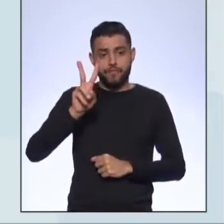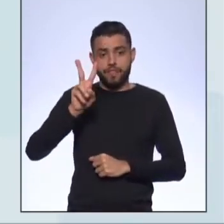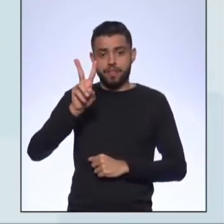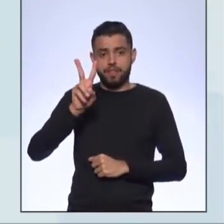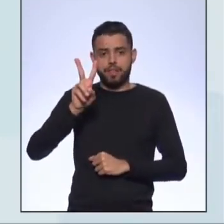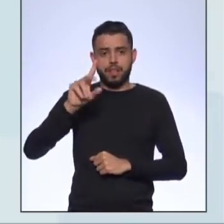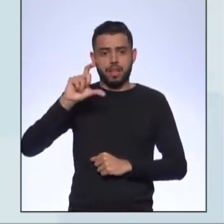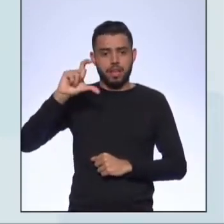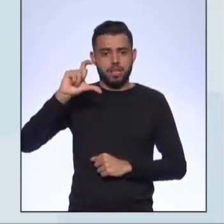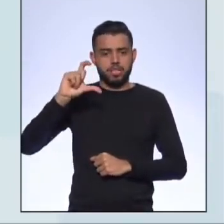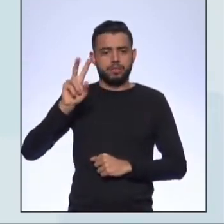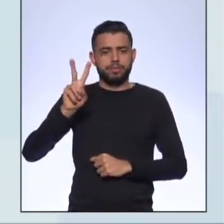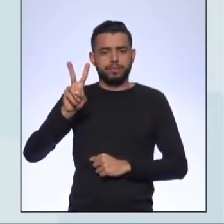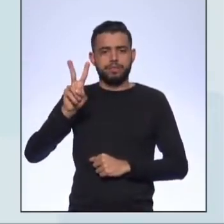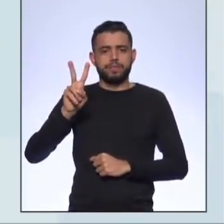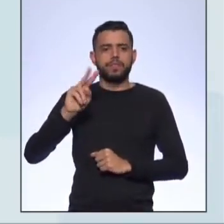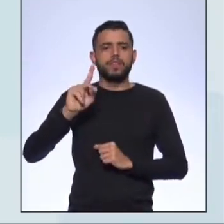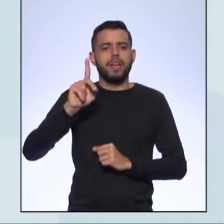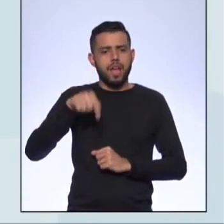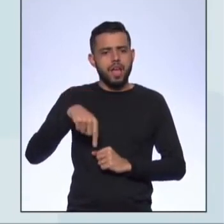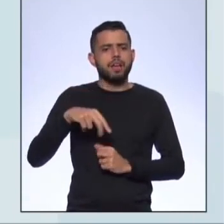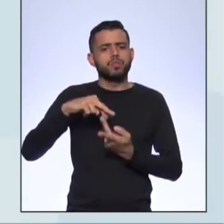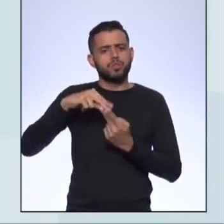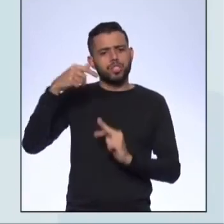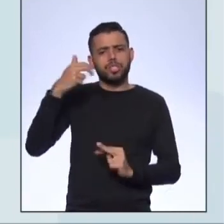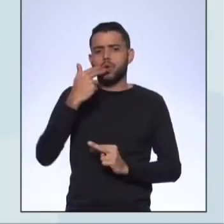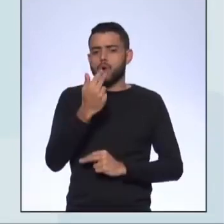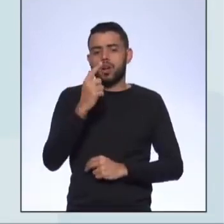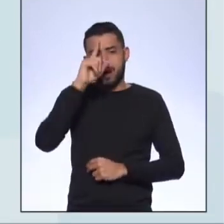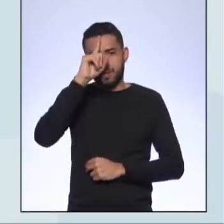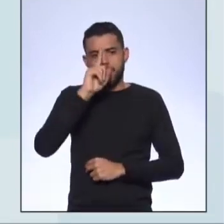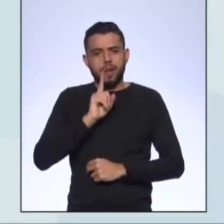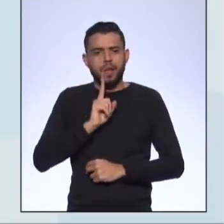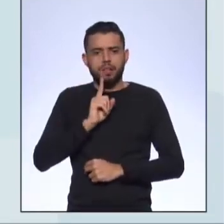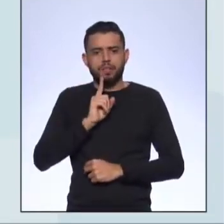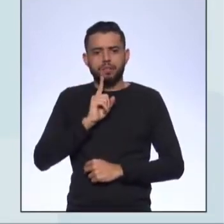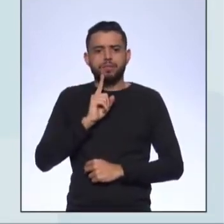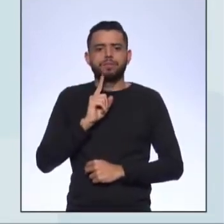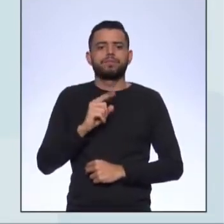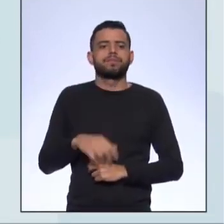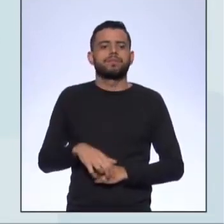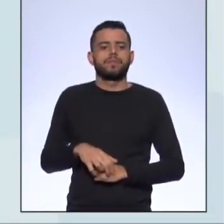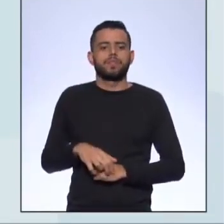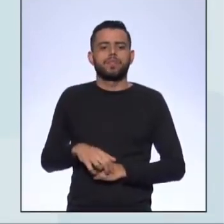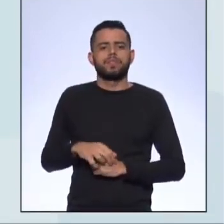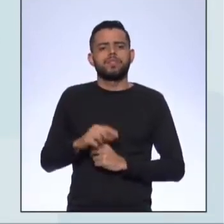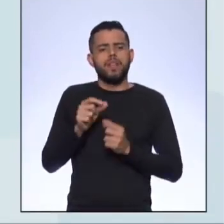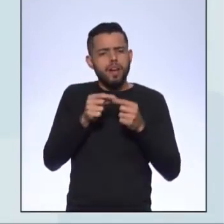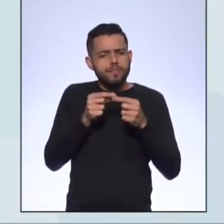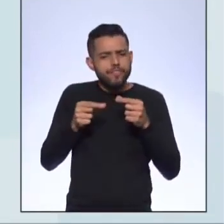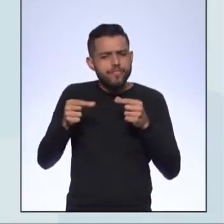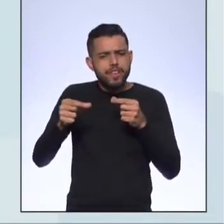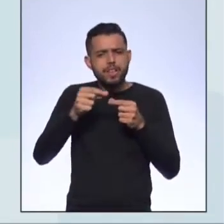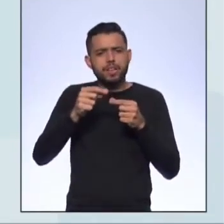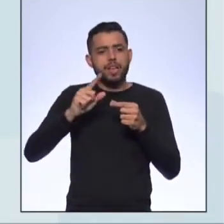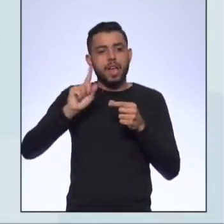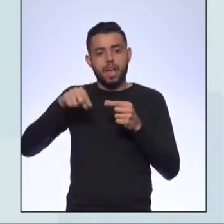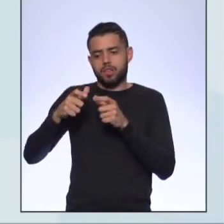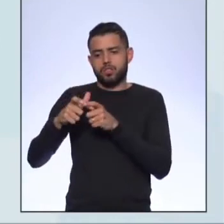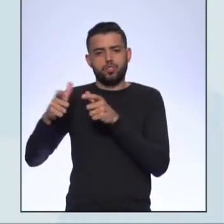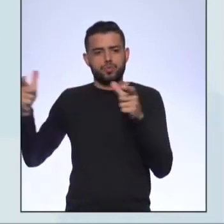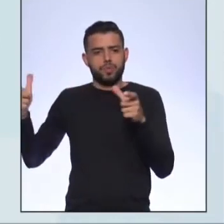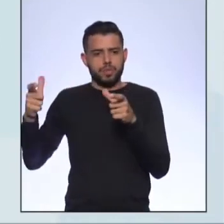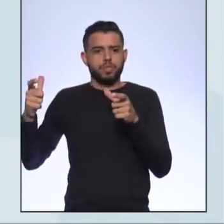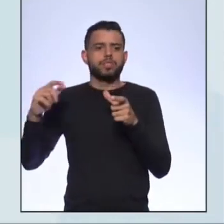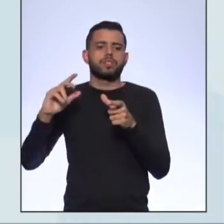V maiúsculo aí, representa o gene que determina a cor amarela nos cotilédones e é dominante sobre o alelo